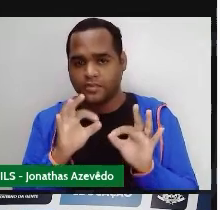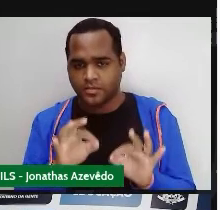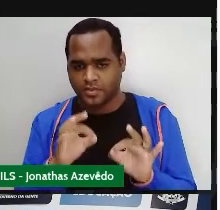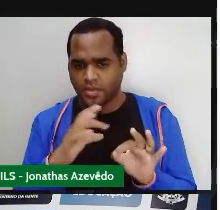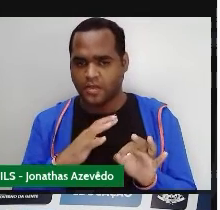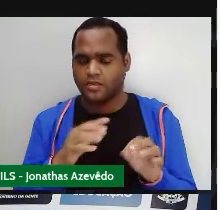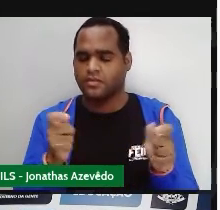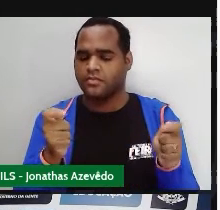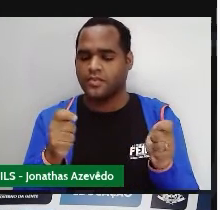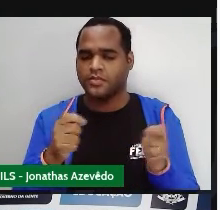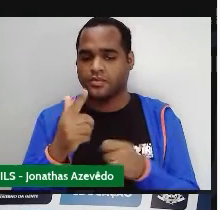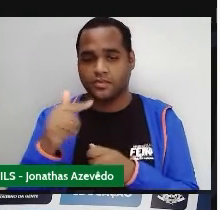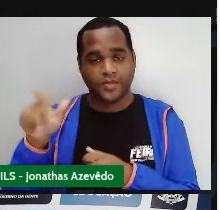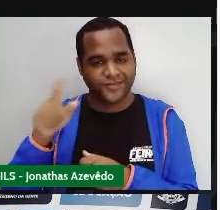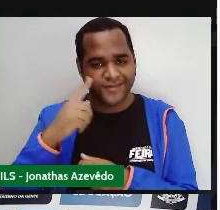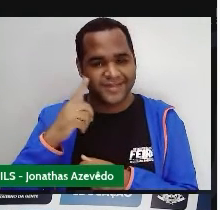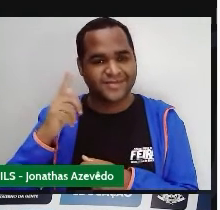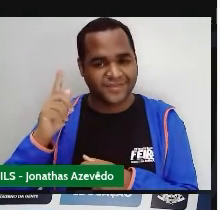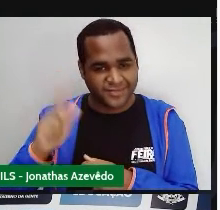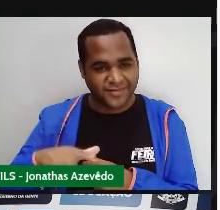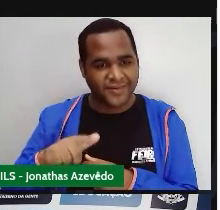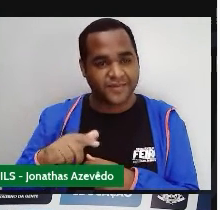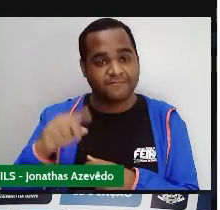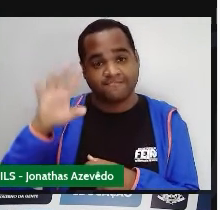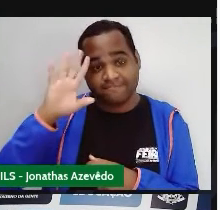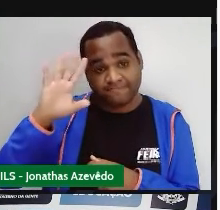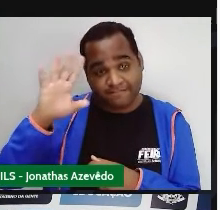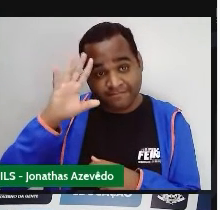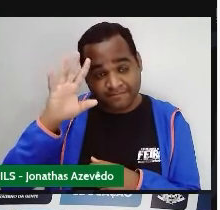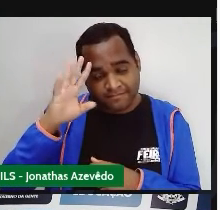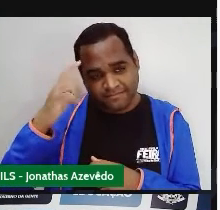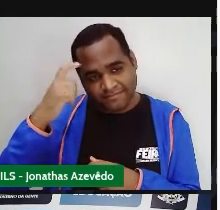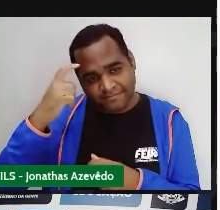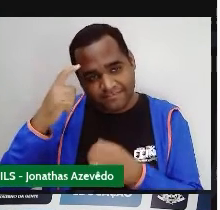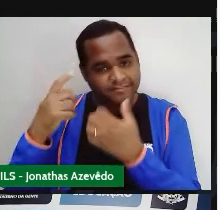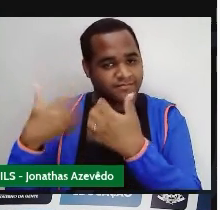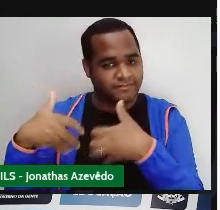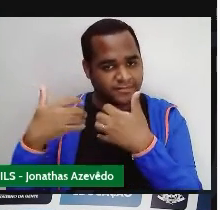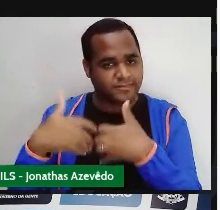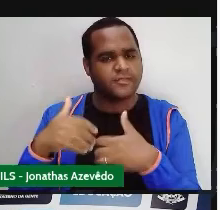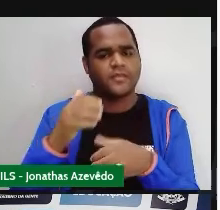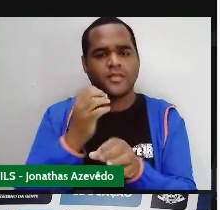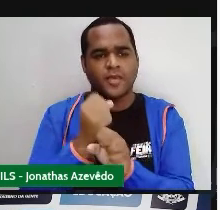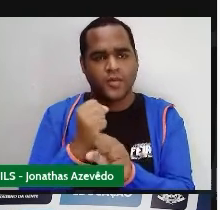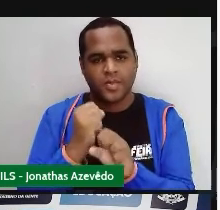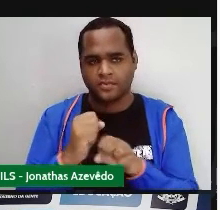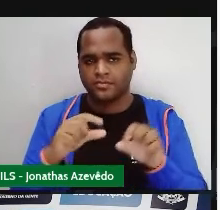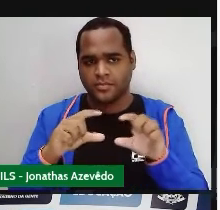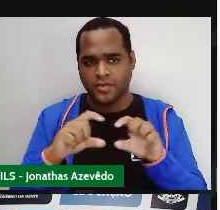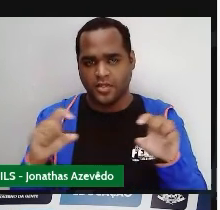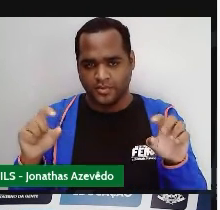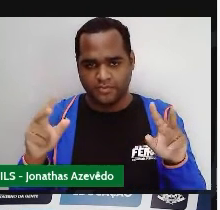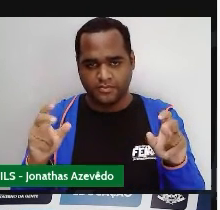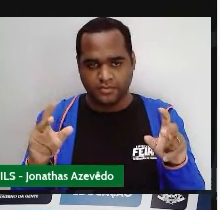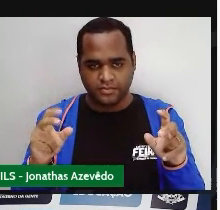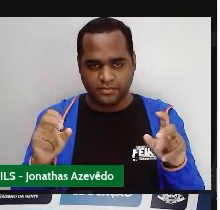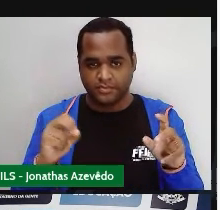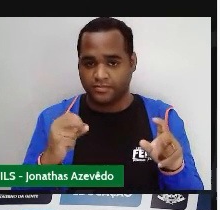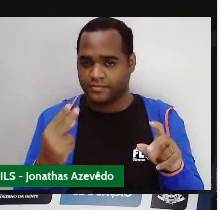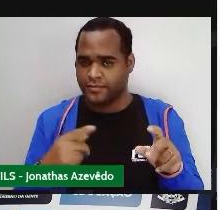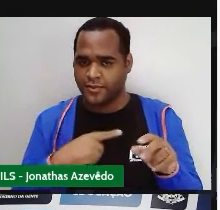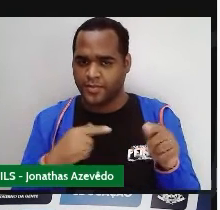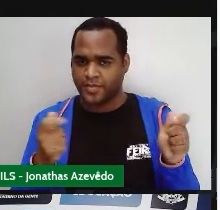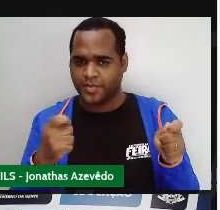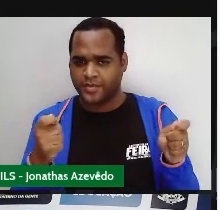pode de novo repetir esse nosso raciocínio aqui ó com as equações e essas possibilidades